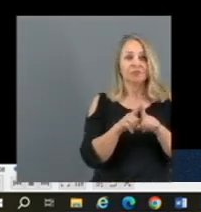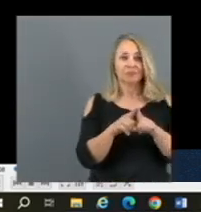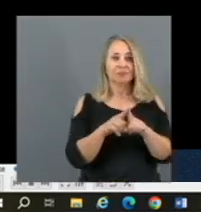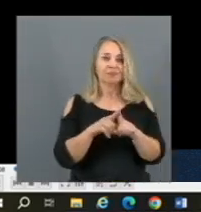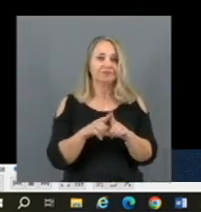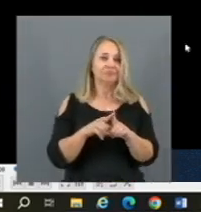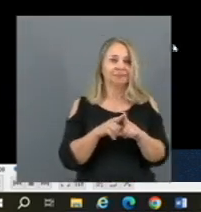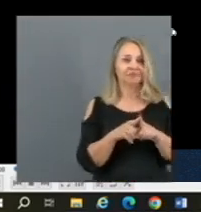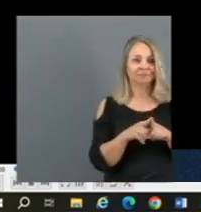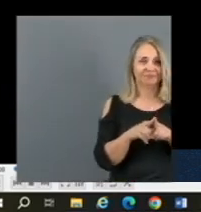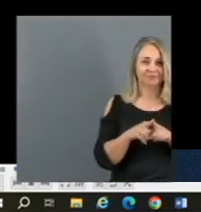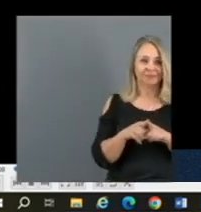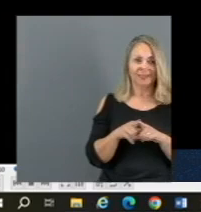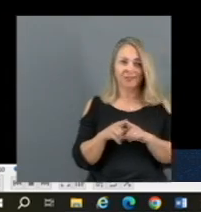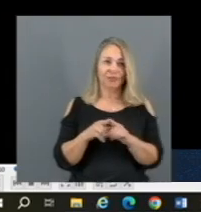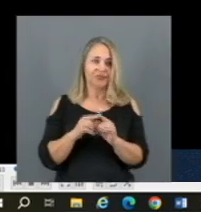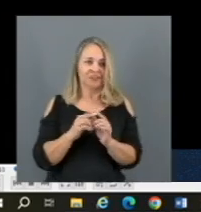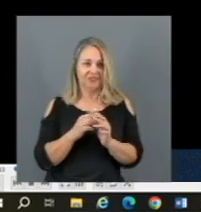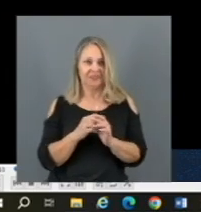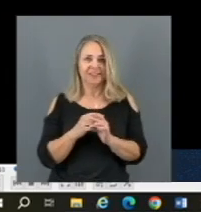atrás. Mandar primeiro.